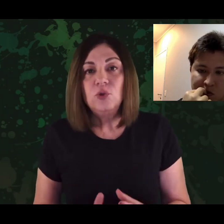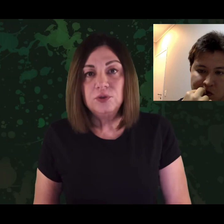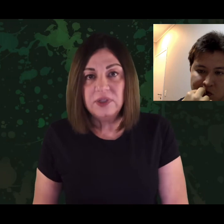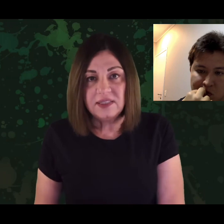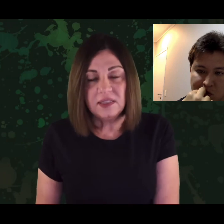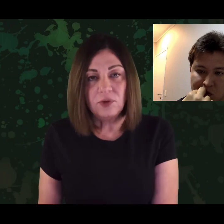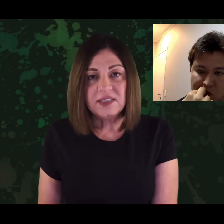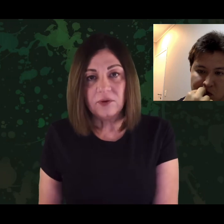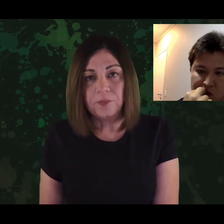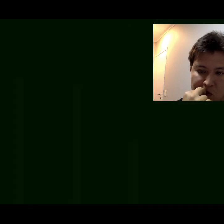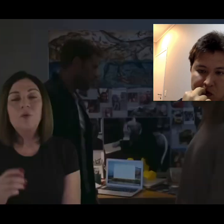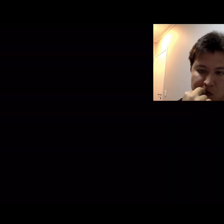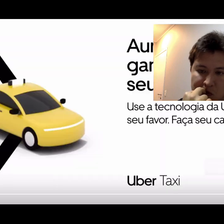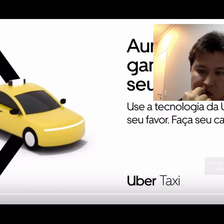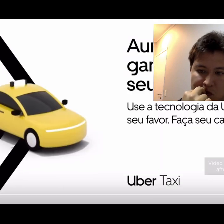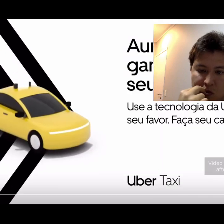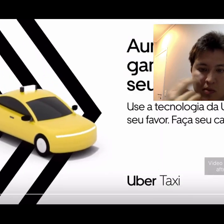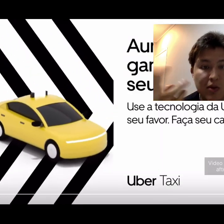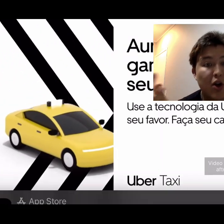o absurdo da situação.